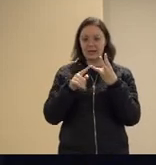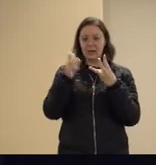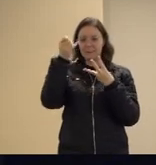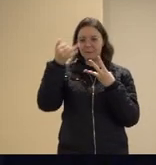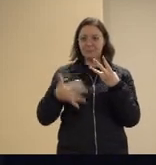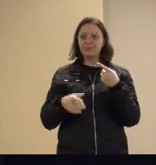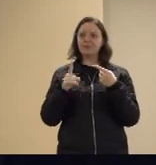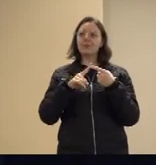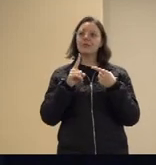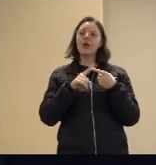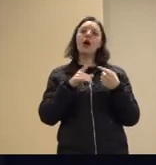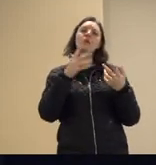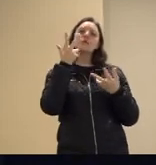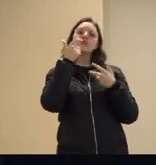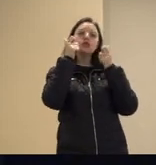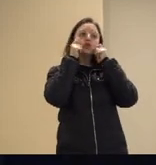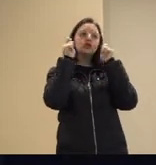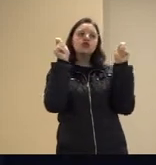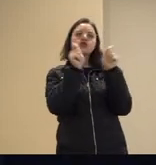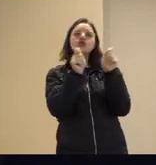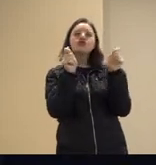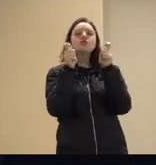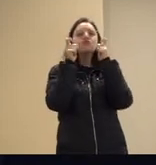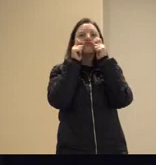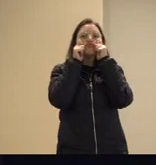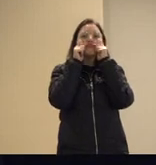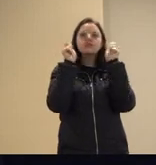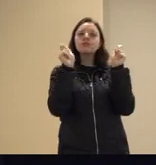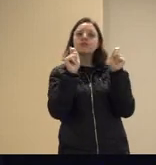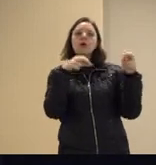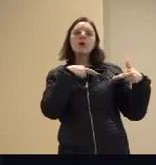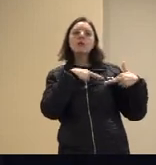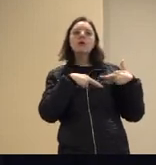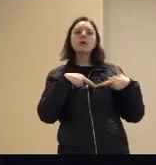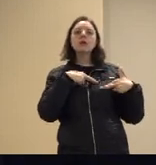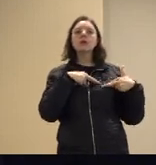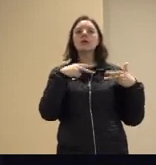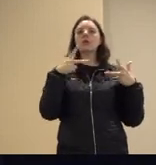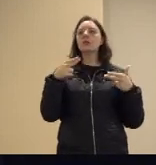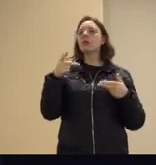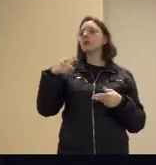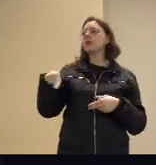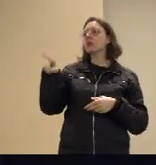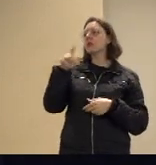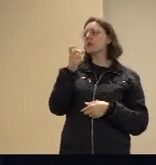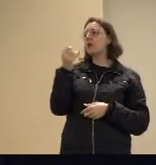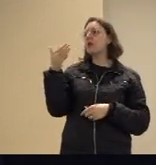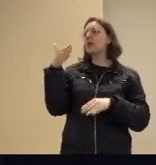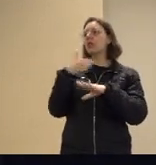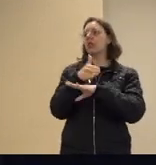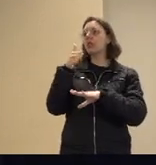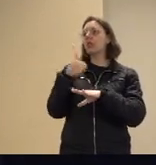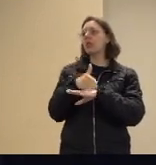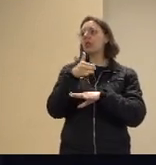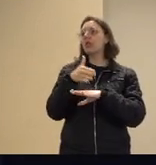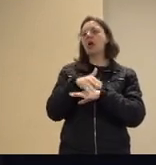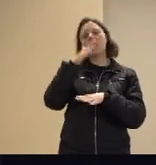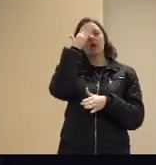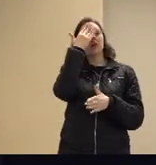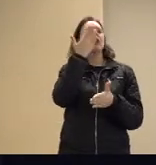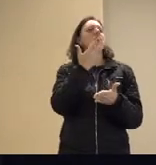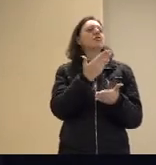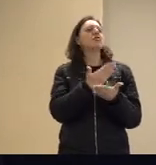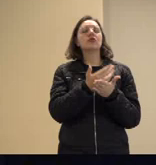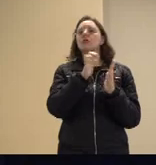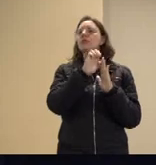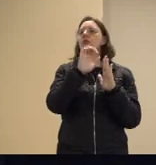forma romântica, né? Aqueles... Como nós aqui, quem está aqui várias vezes são os românticos. Acredito profundamente que o